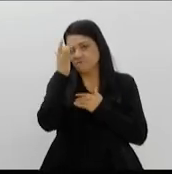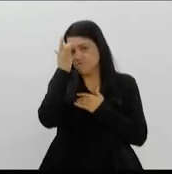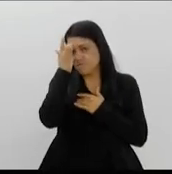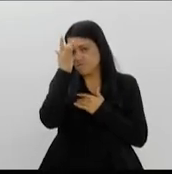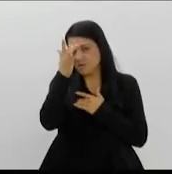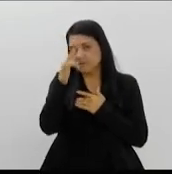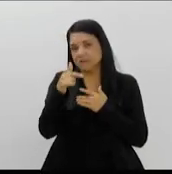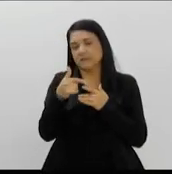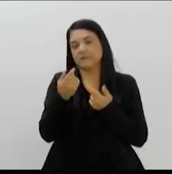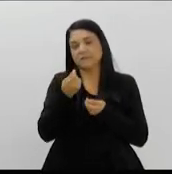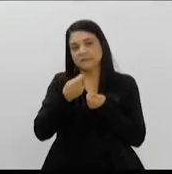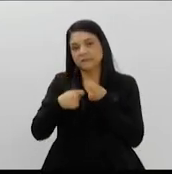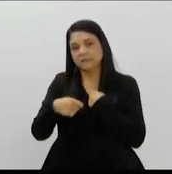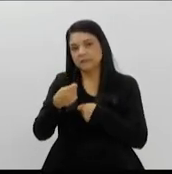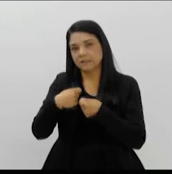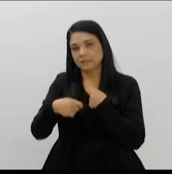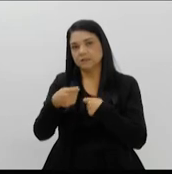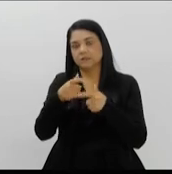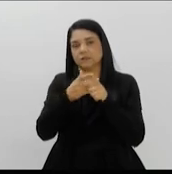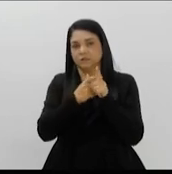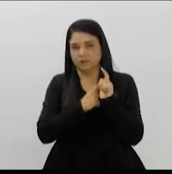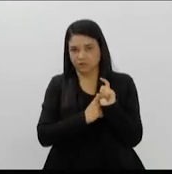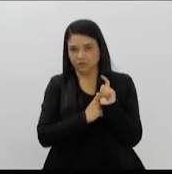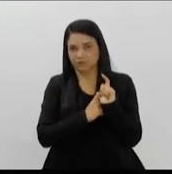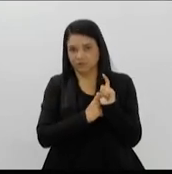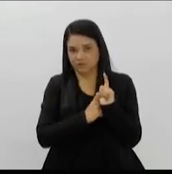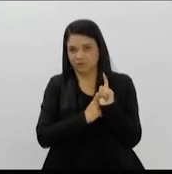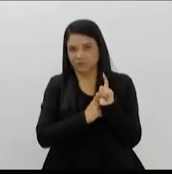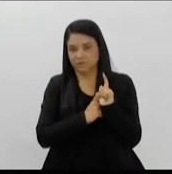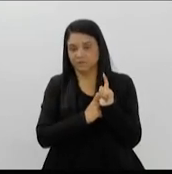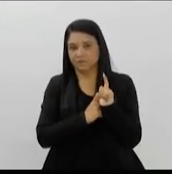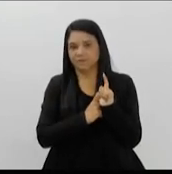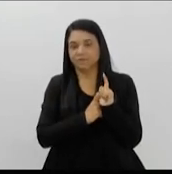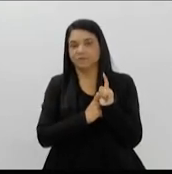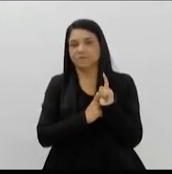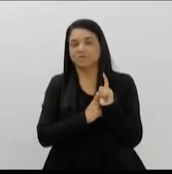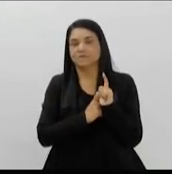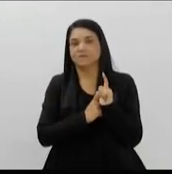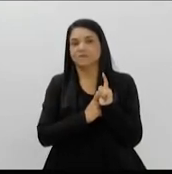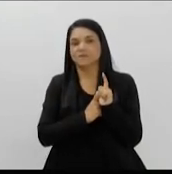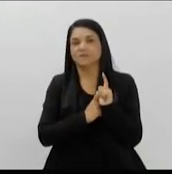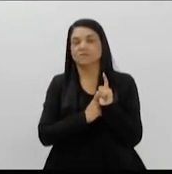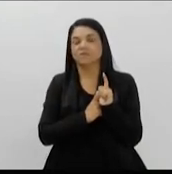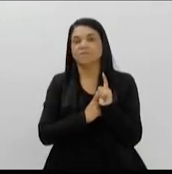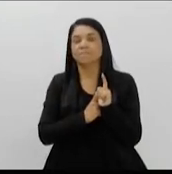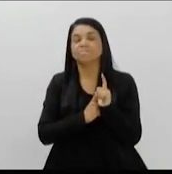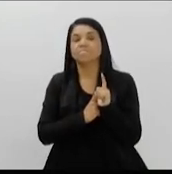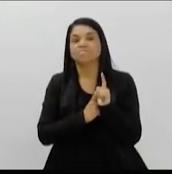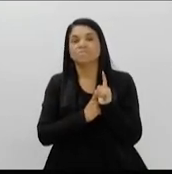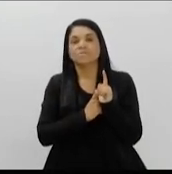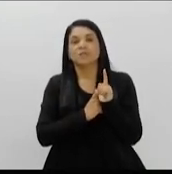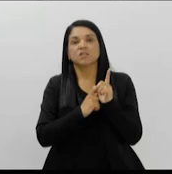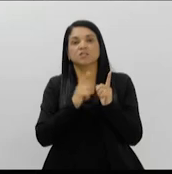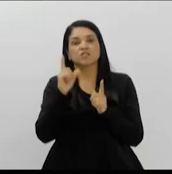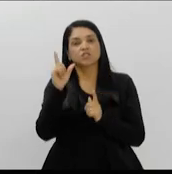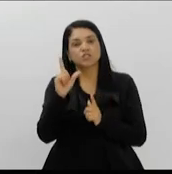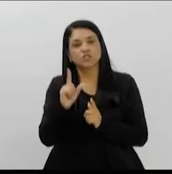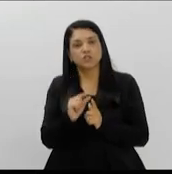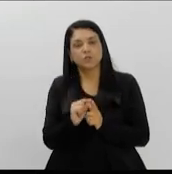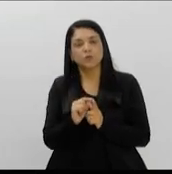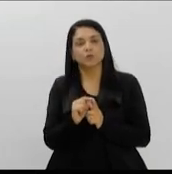estas renegociações da dívida, extirpando de vez por todas os